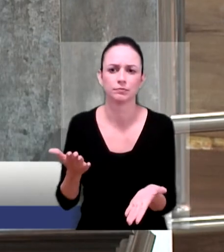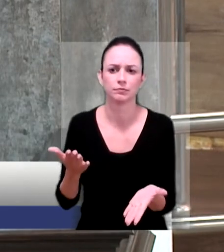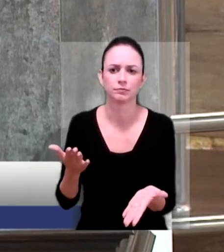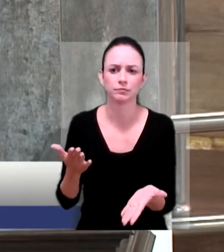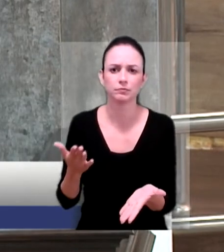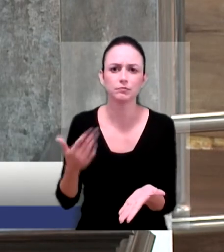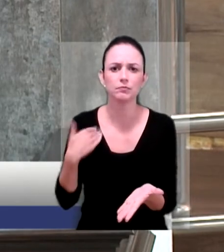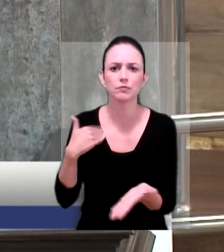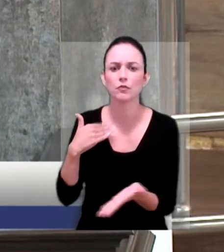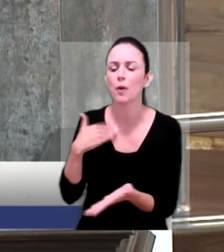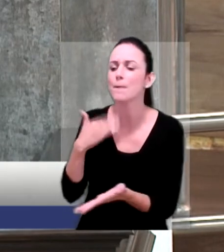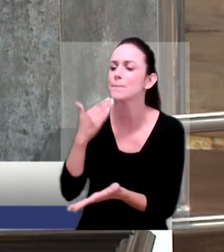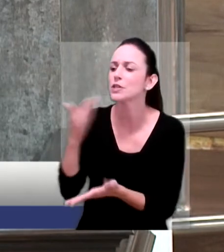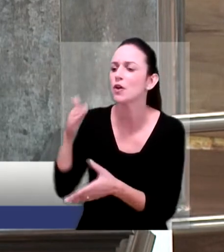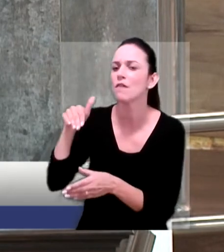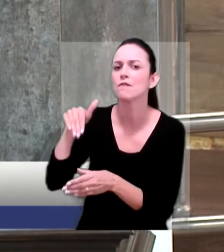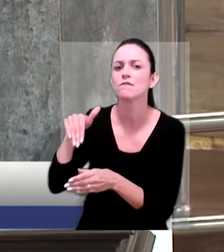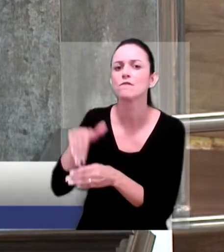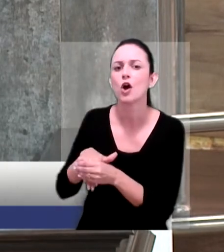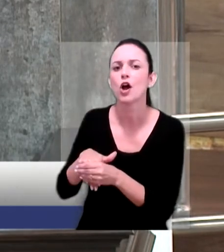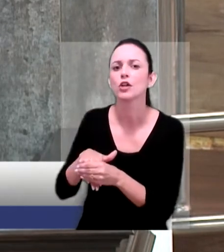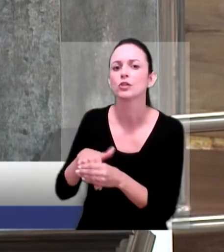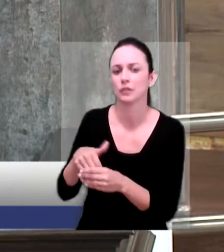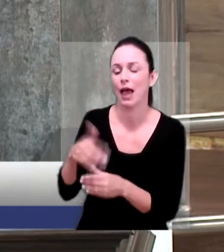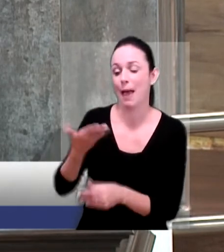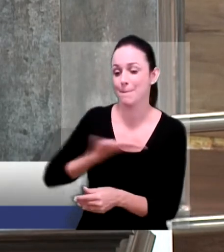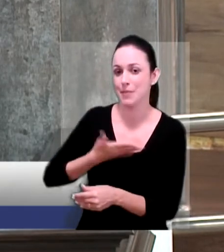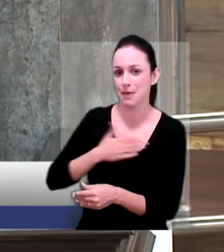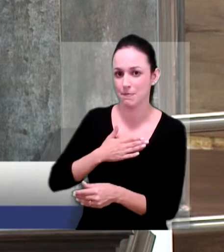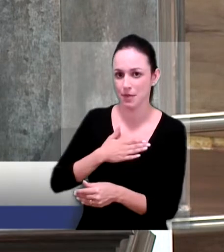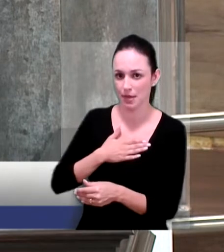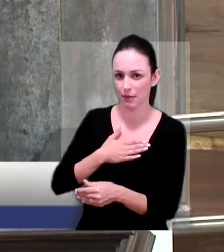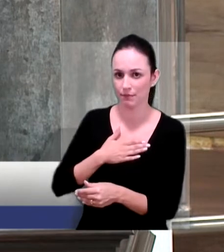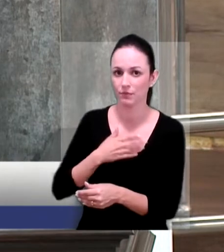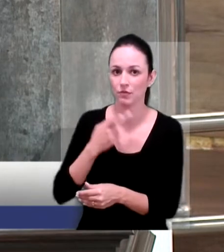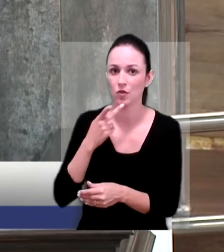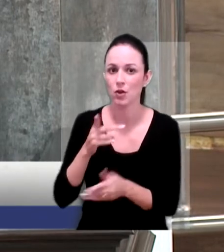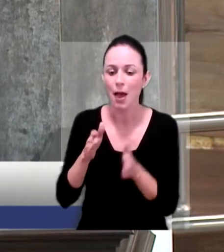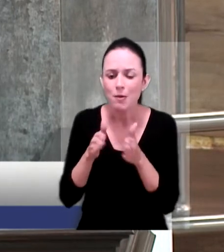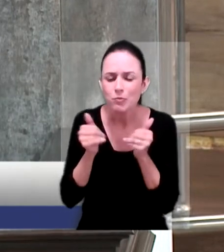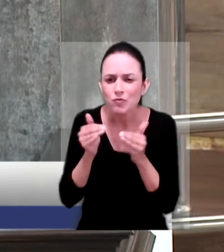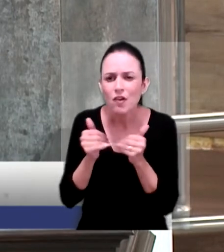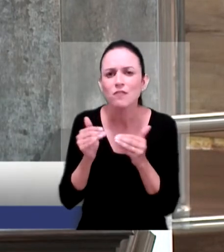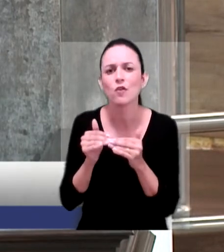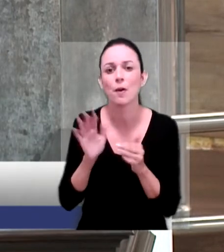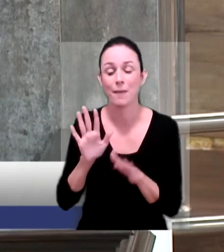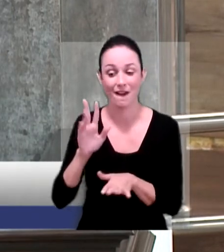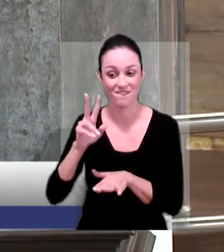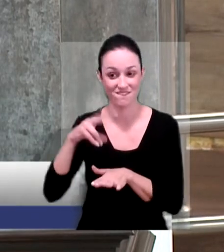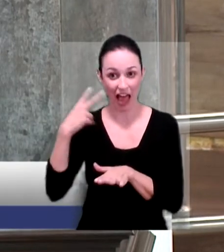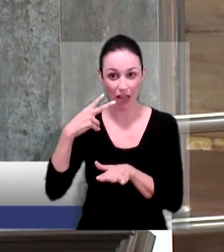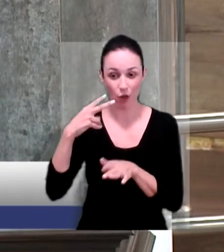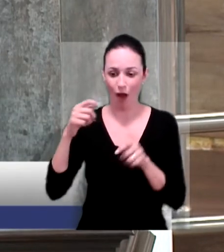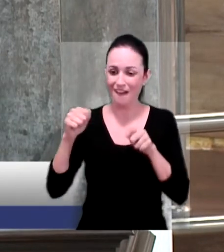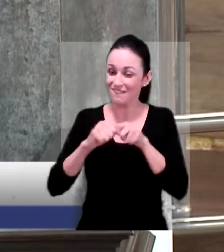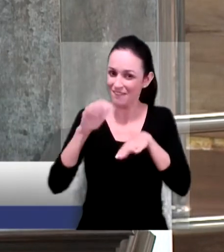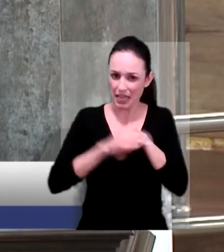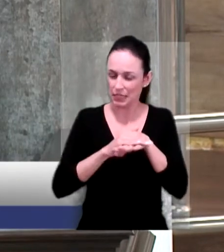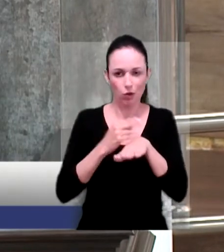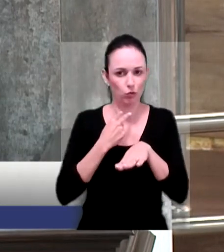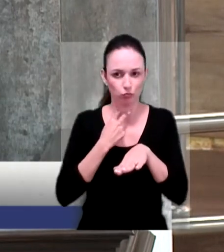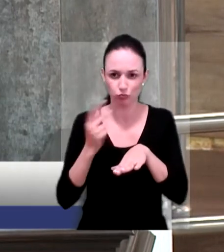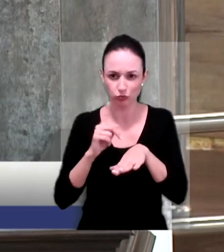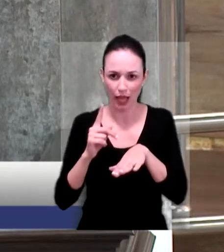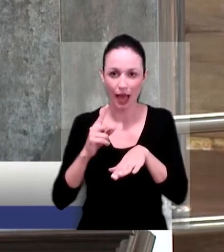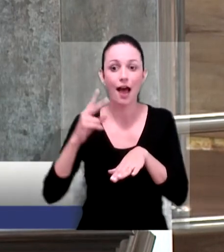eles falaram, por favor, falou, olha, o vereador não tem a capacidade de fazer, mas eu vou cobrar o senhor